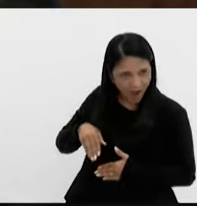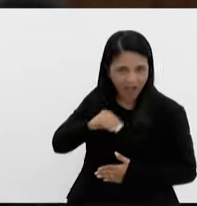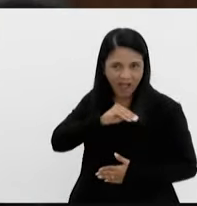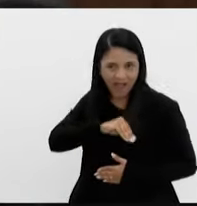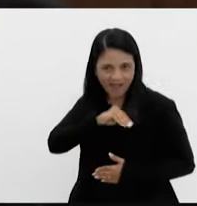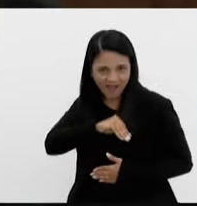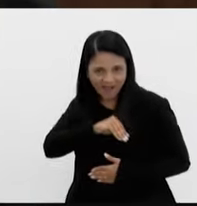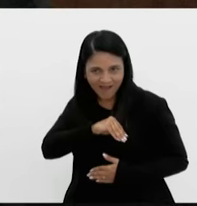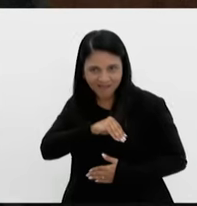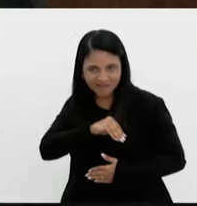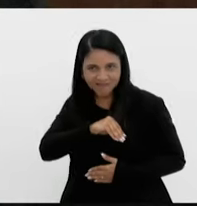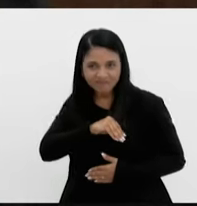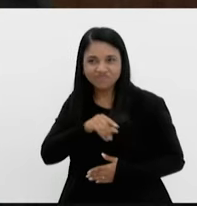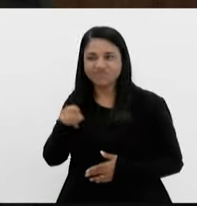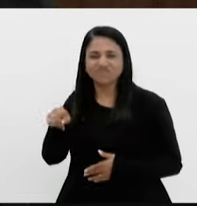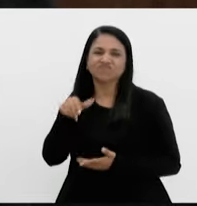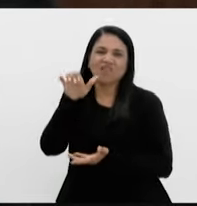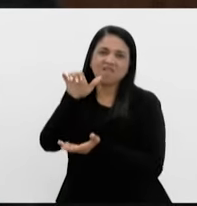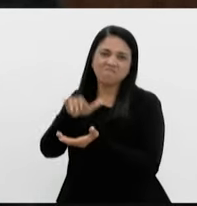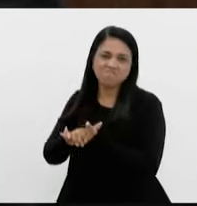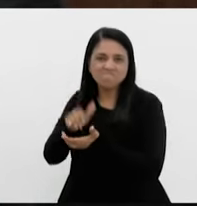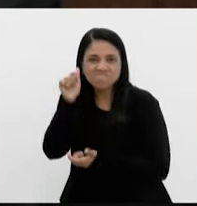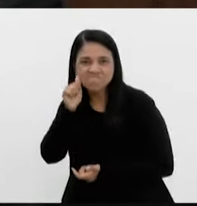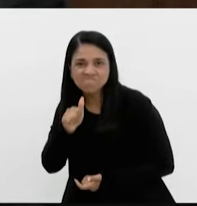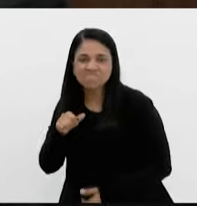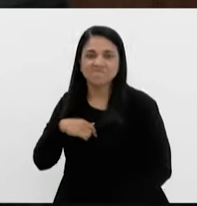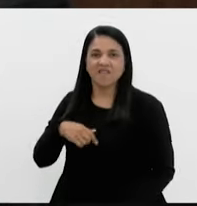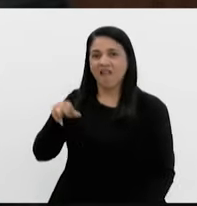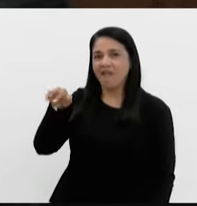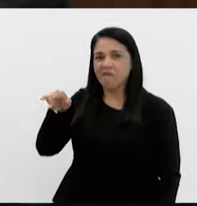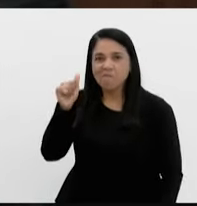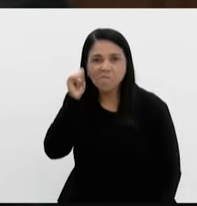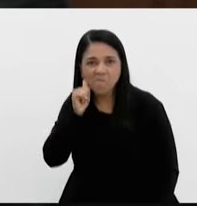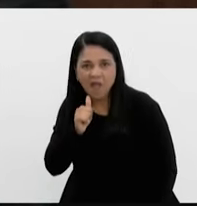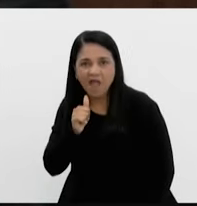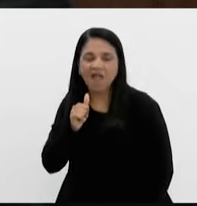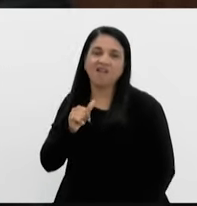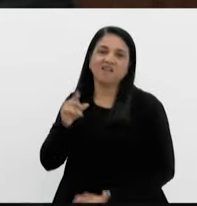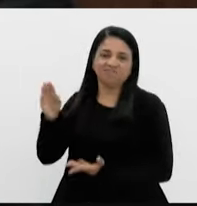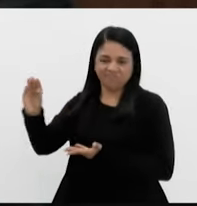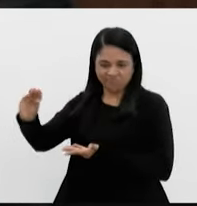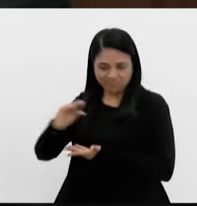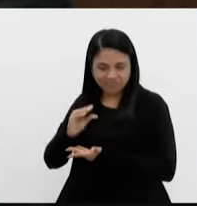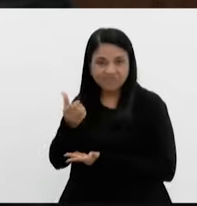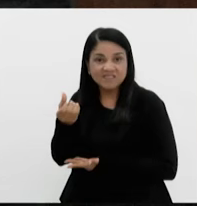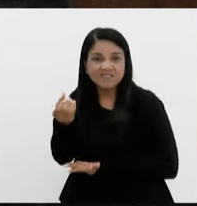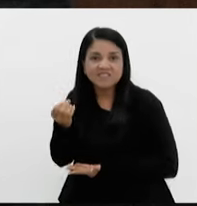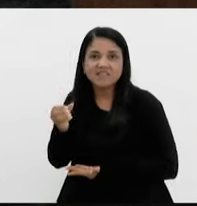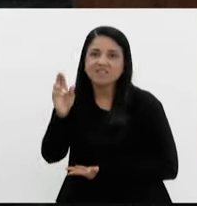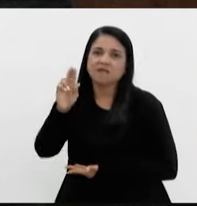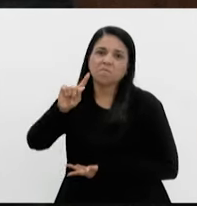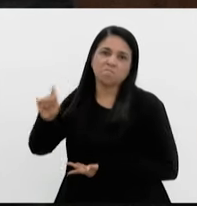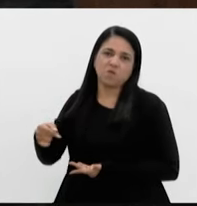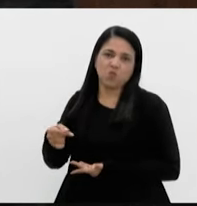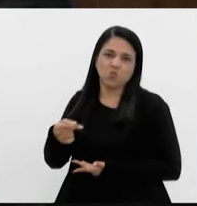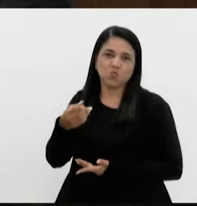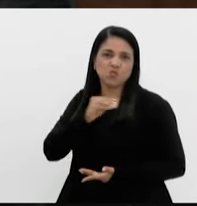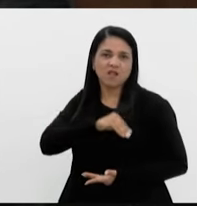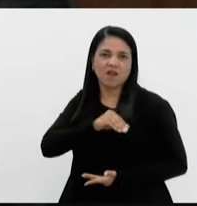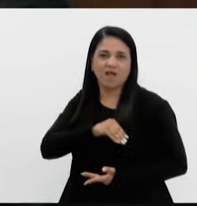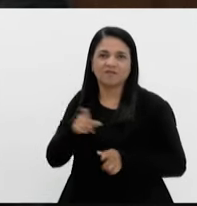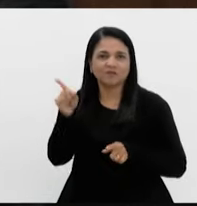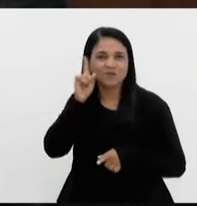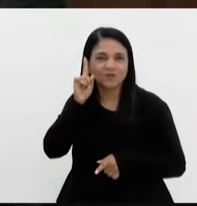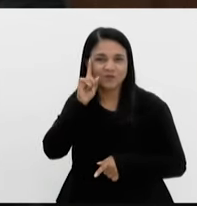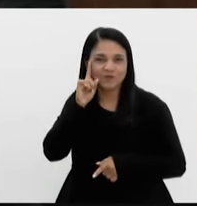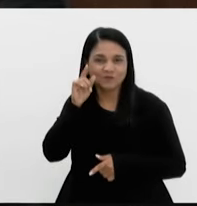irmã toda a família do Rodrigo Neves faz usurpando do seu dinheiro pagador de imposto em Niterói então fica aqui nosso repúdio